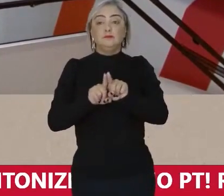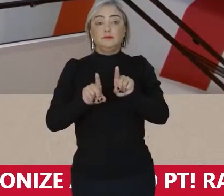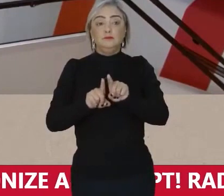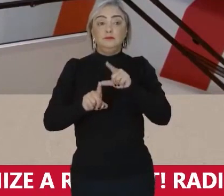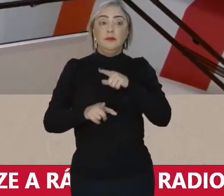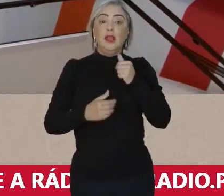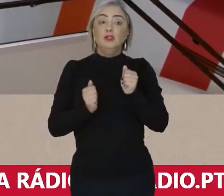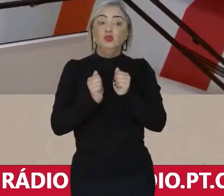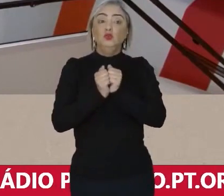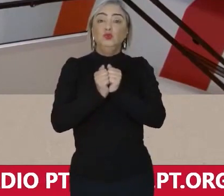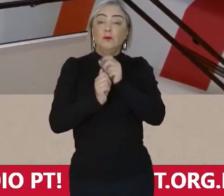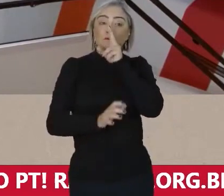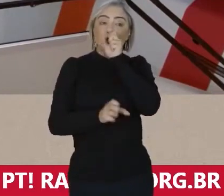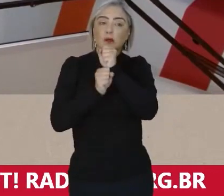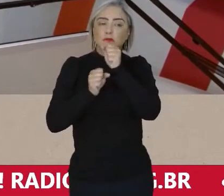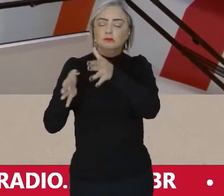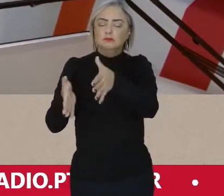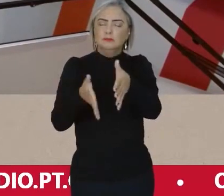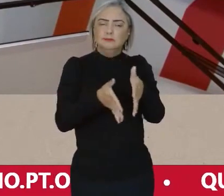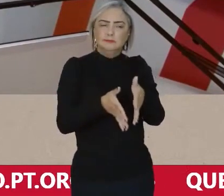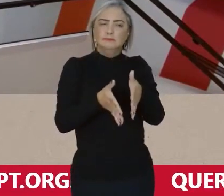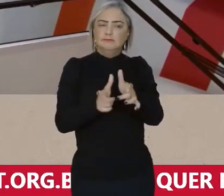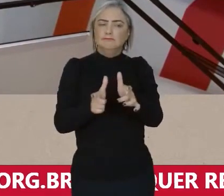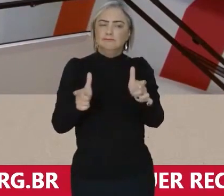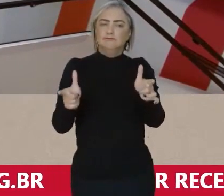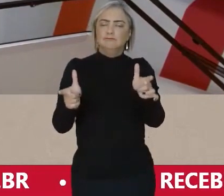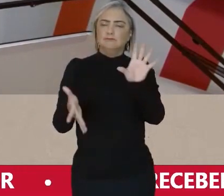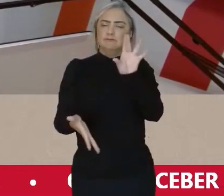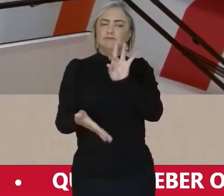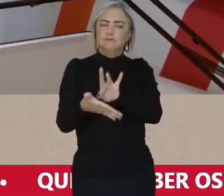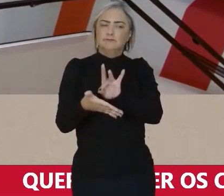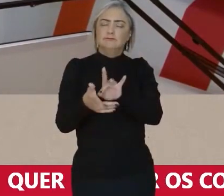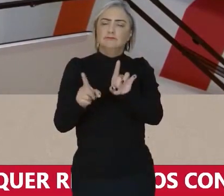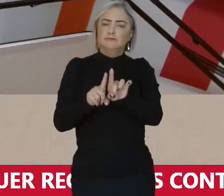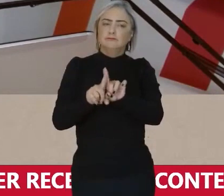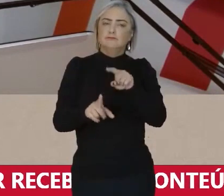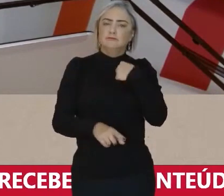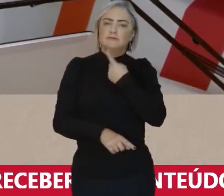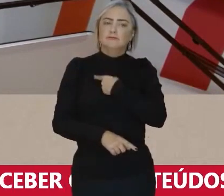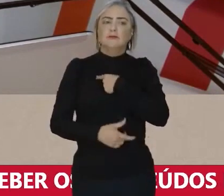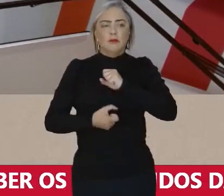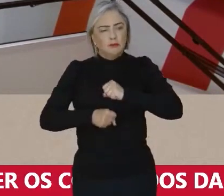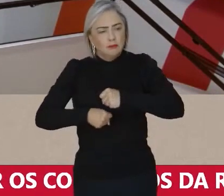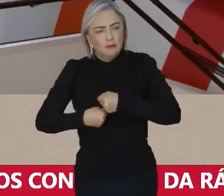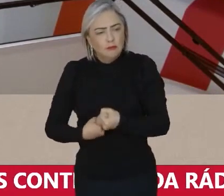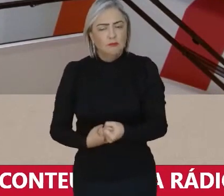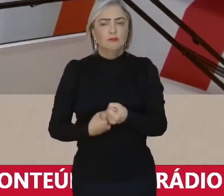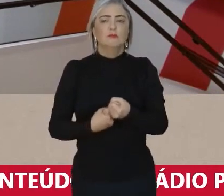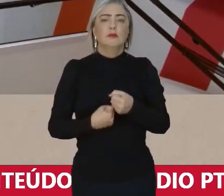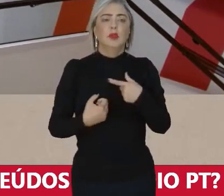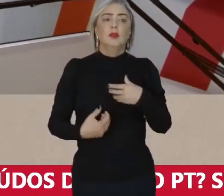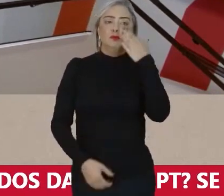estarmos enraizados para que a participação seja maior e a efetividade também dos nossos esforços se conclua, né,